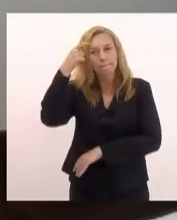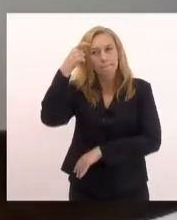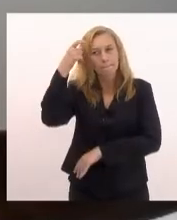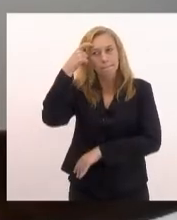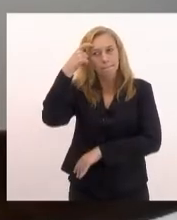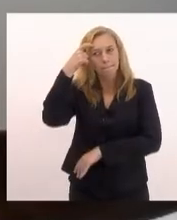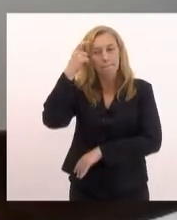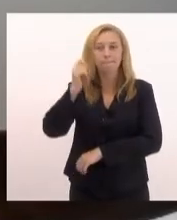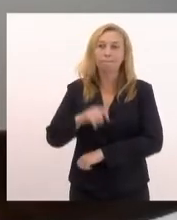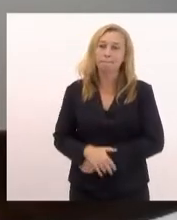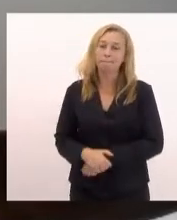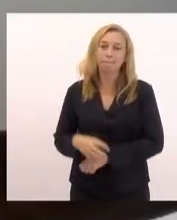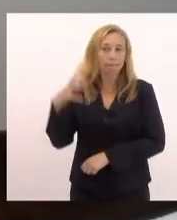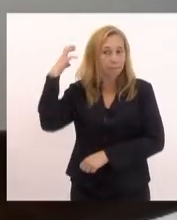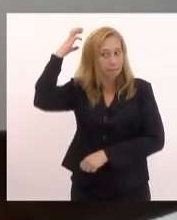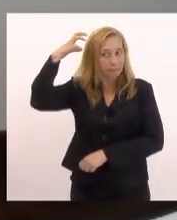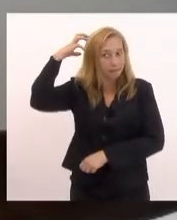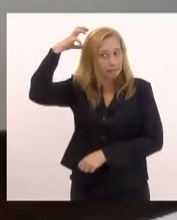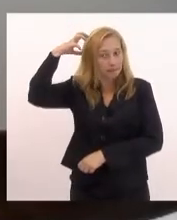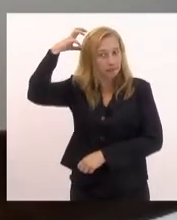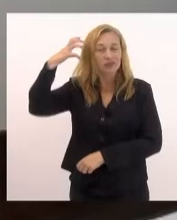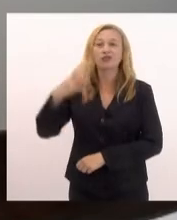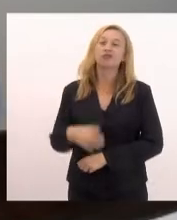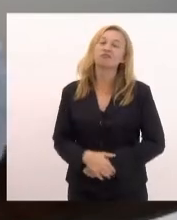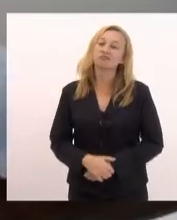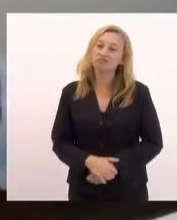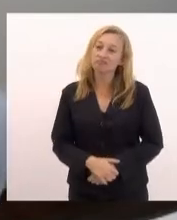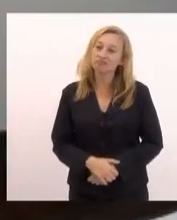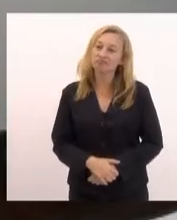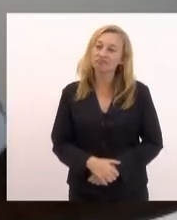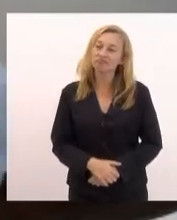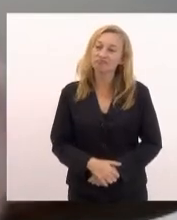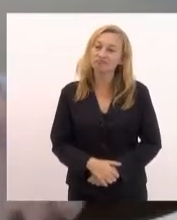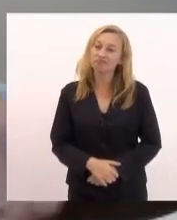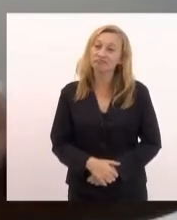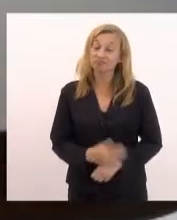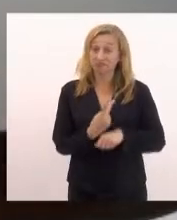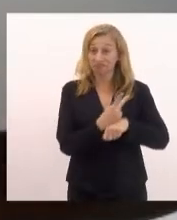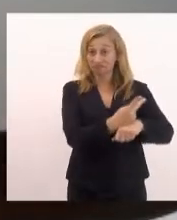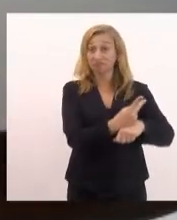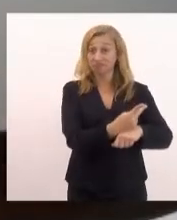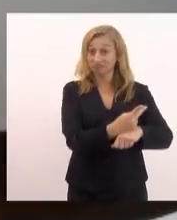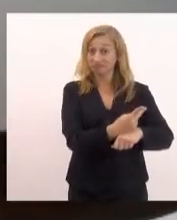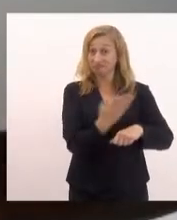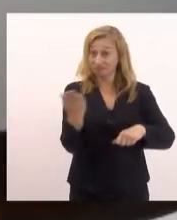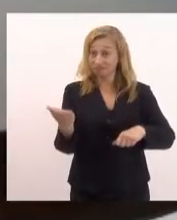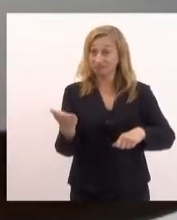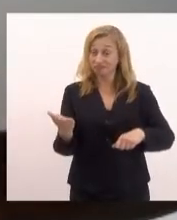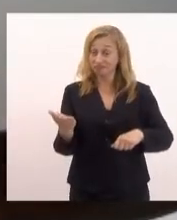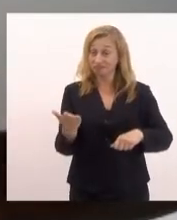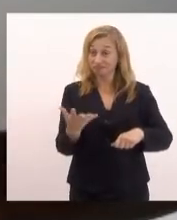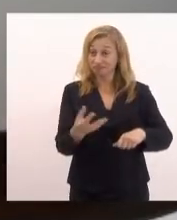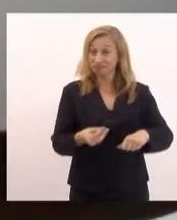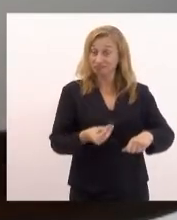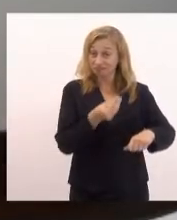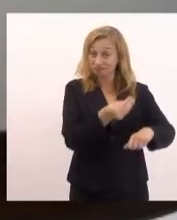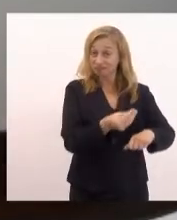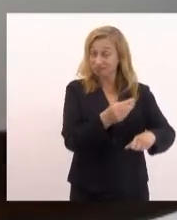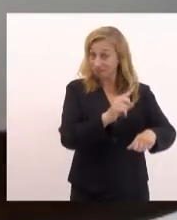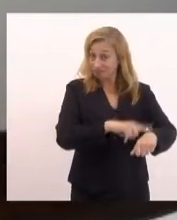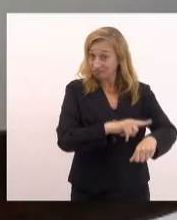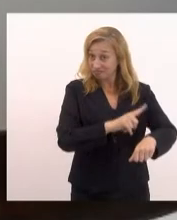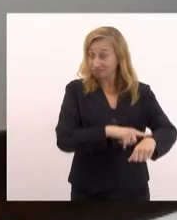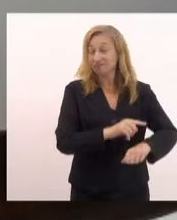legado de Marielle Franco, que é, o prêmio, né, que você concede, né, neste momento, através